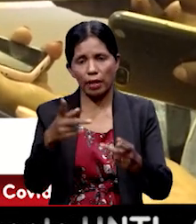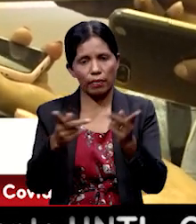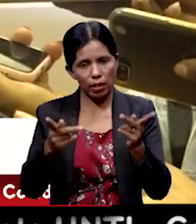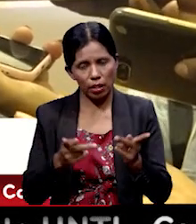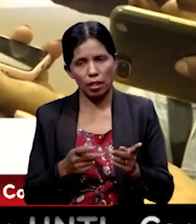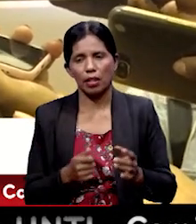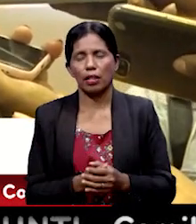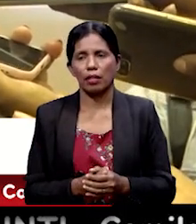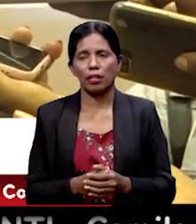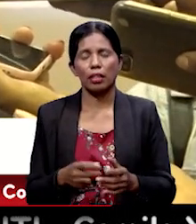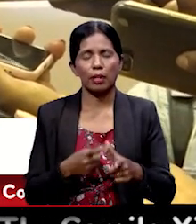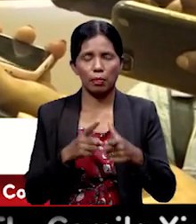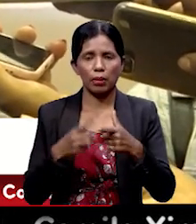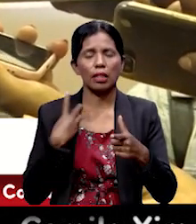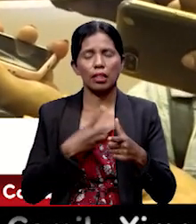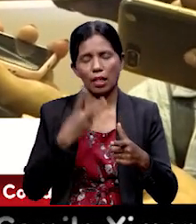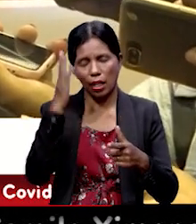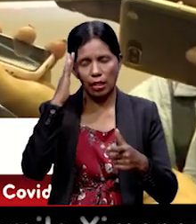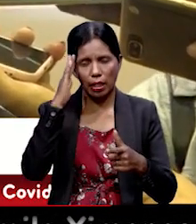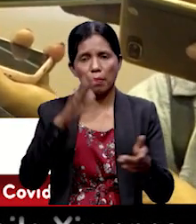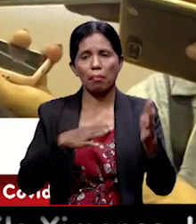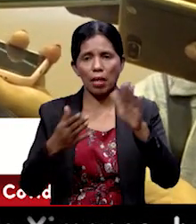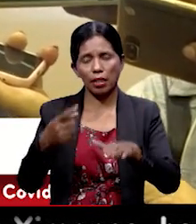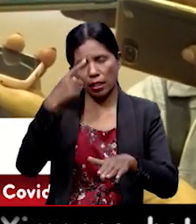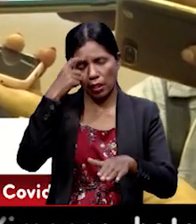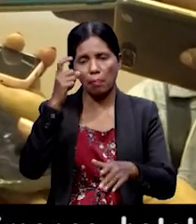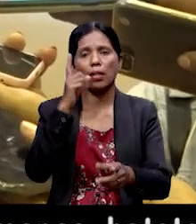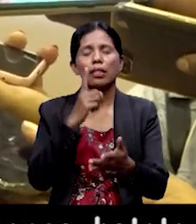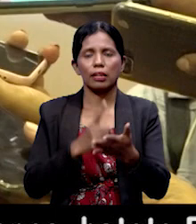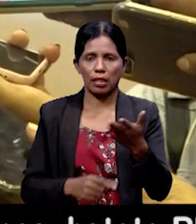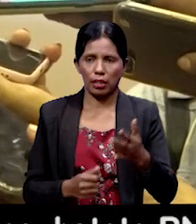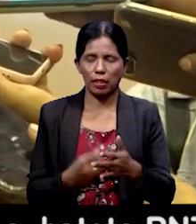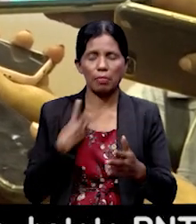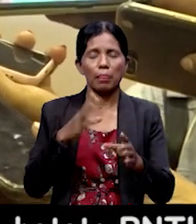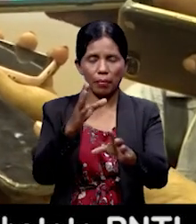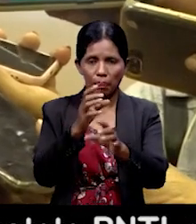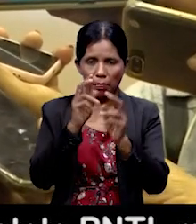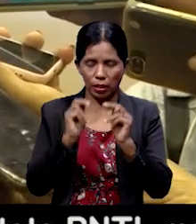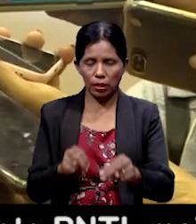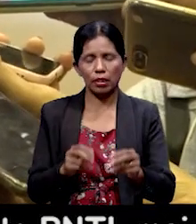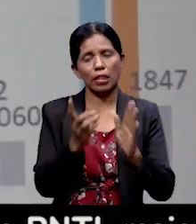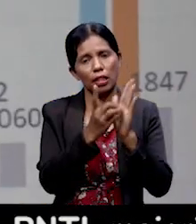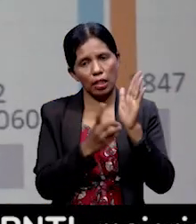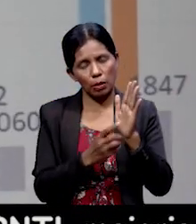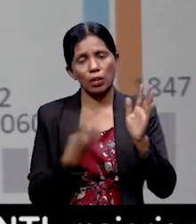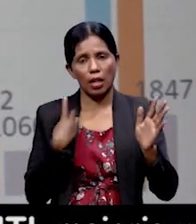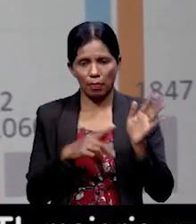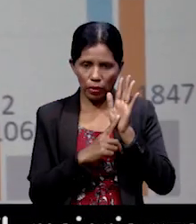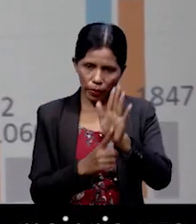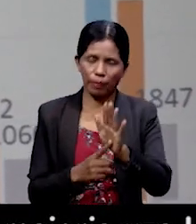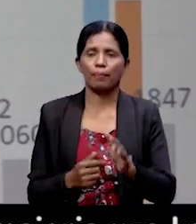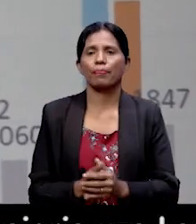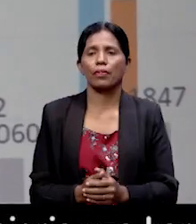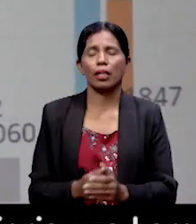Catac, Razão, Mate, Lolos, Nestamba Saída. Então, a gente precisa ter dados e depois, uma foi atualizar a Falbeta Bolsa. Dados na